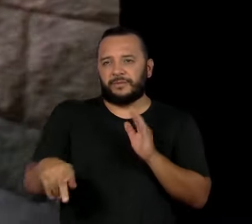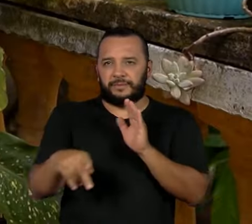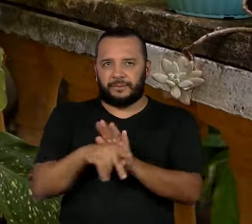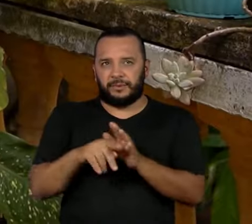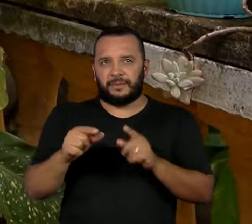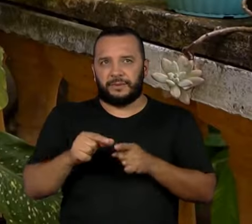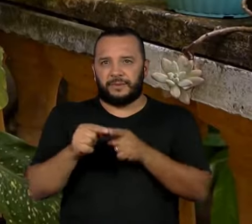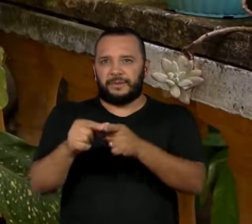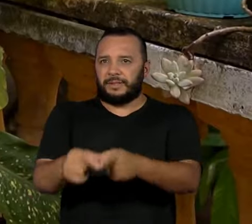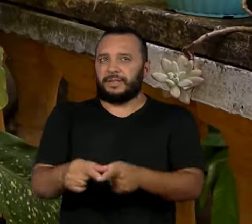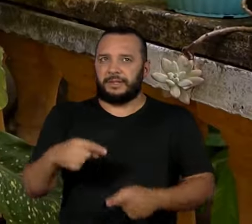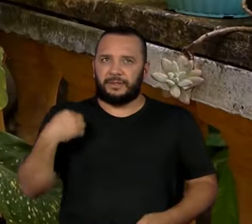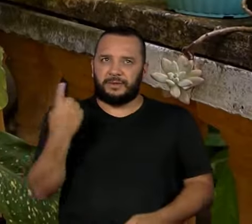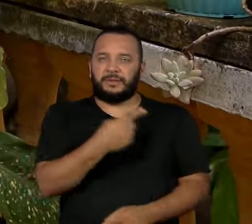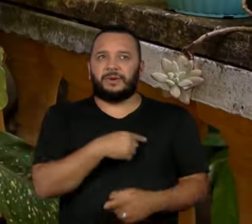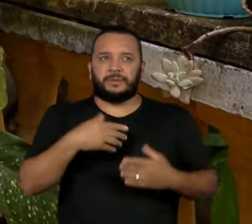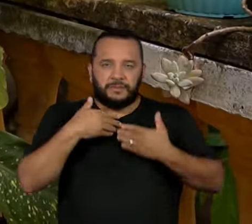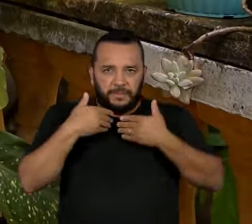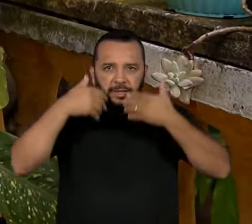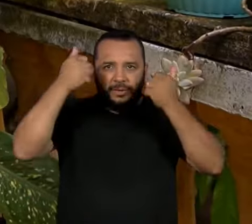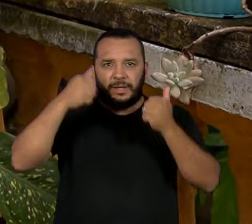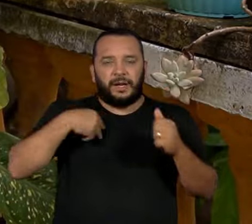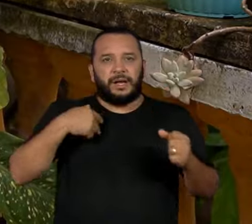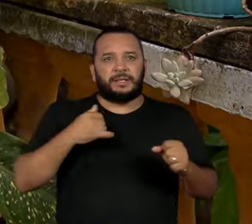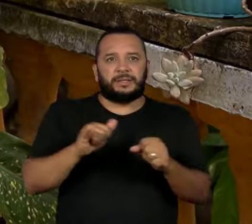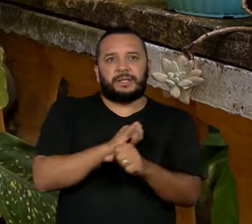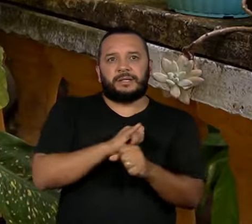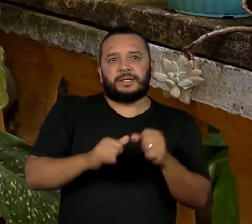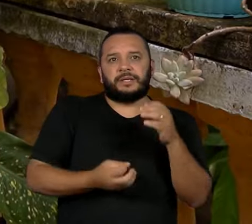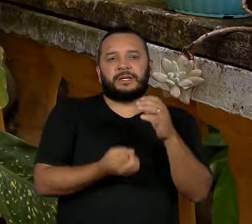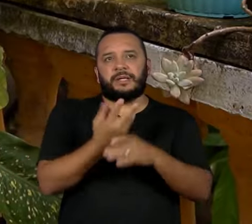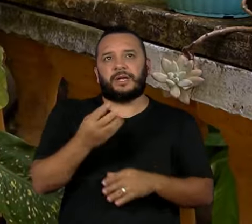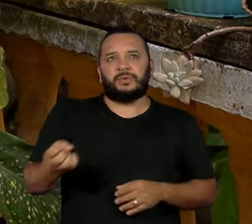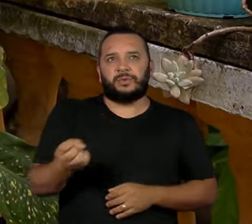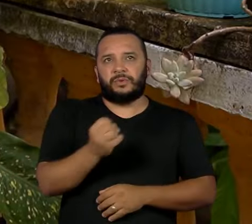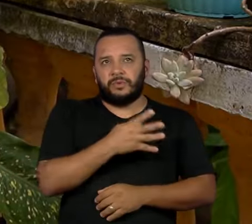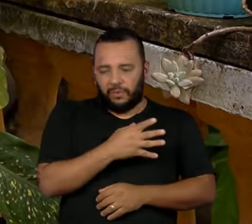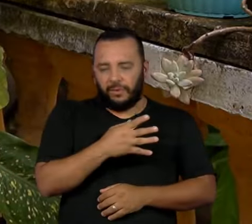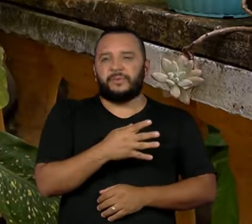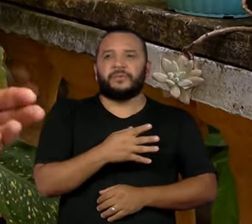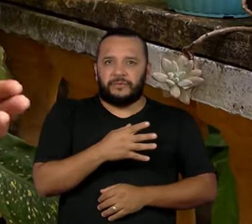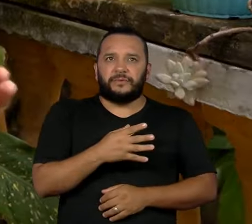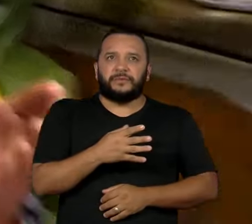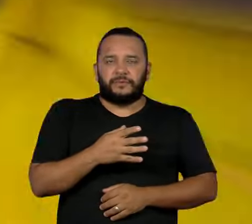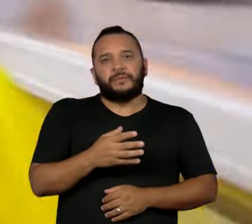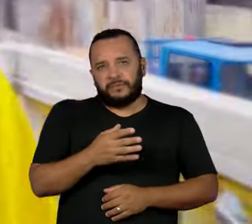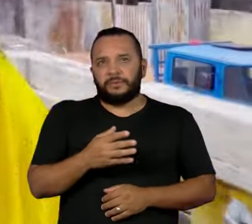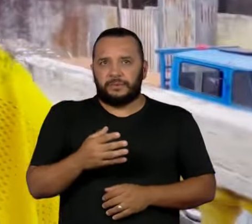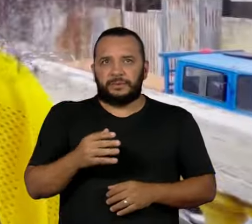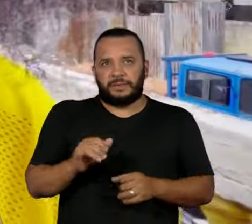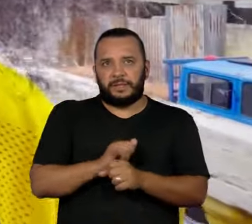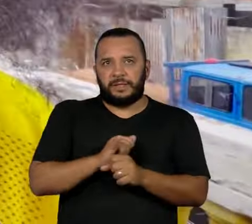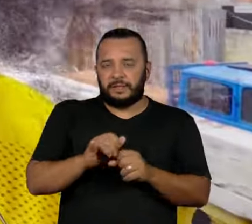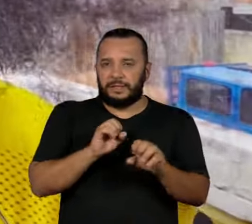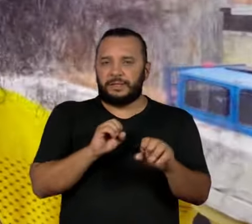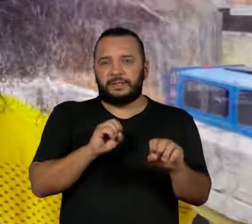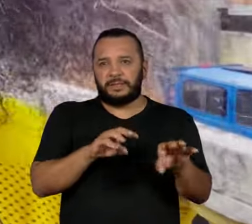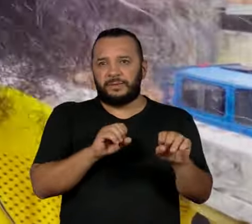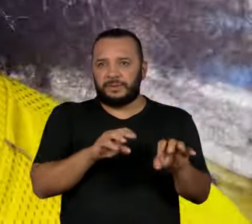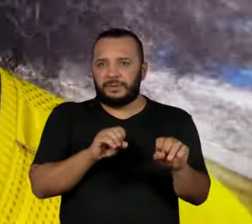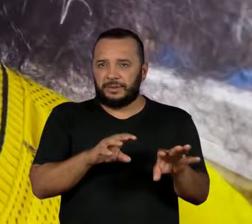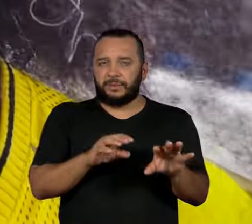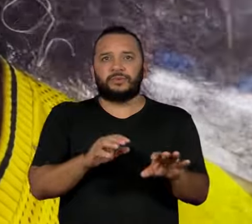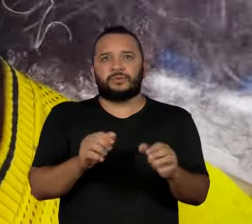momento podemos melhorar e criar novos caminhos de como trabalhar junto à educação. Desculpa, mas qual é a sua idade